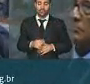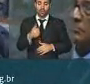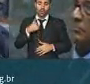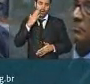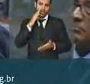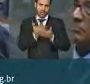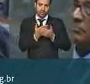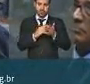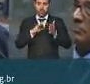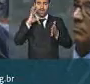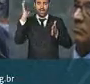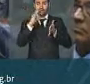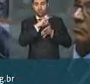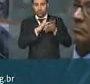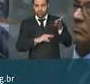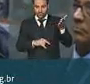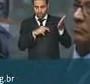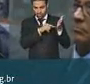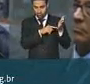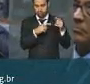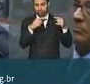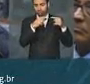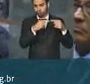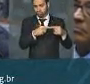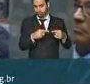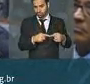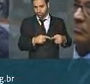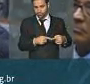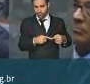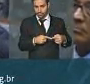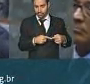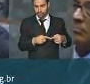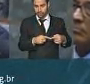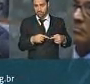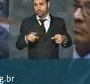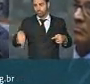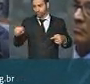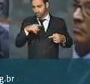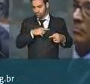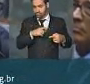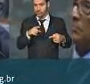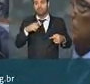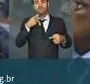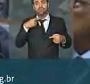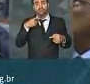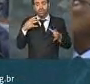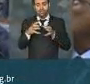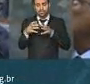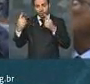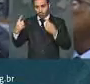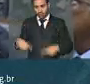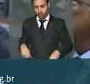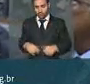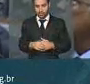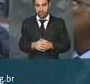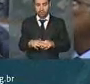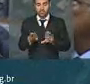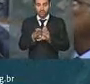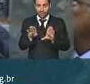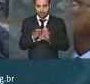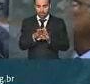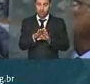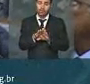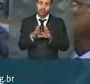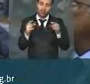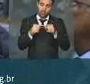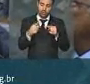resolução atende aos parlamentares da oposição e atende